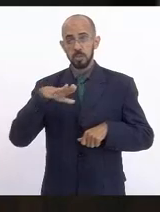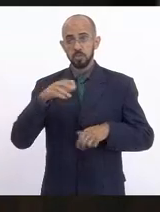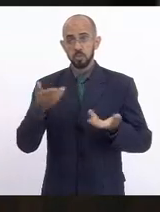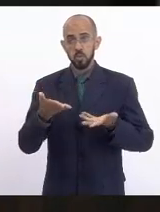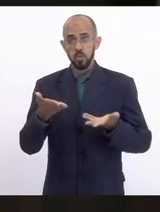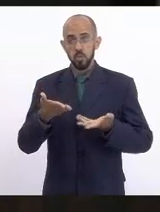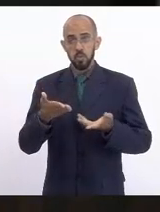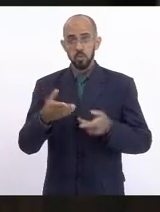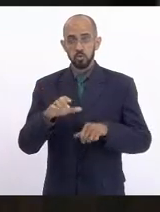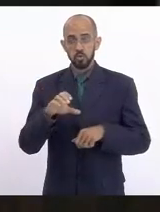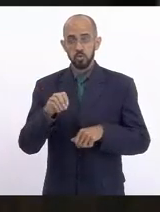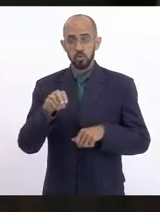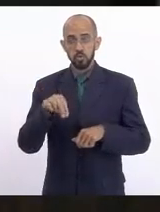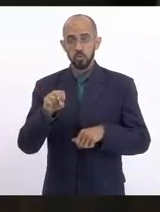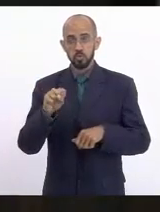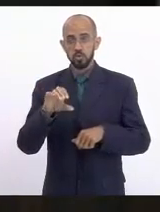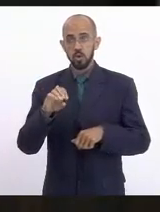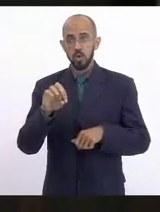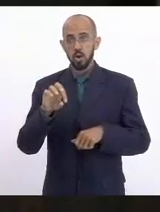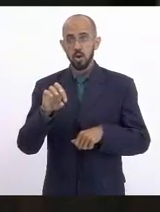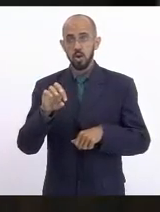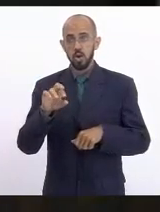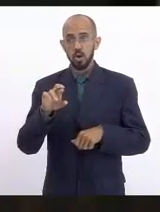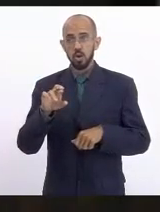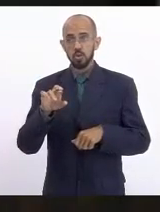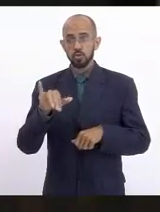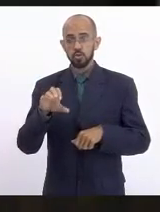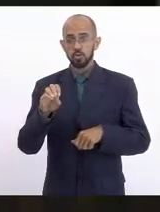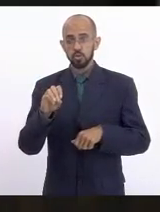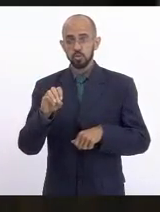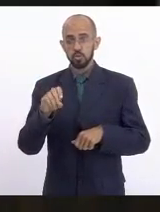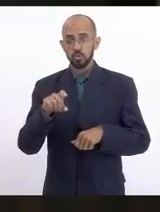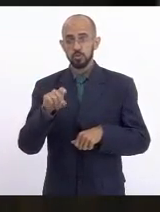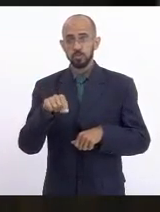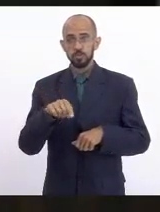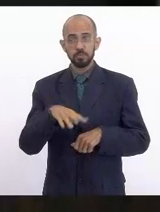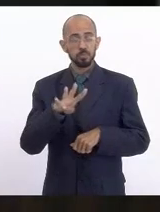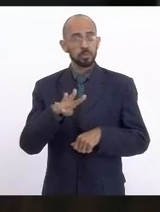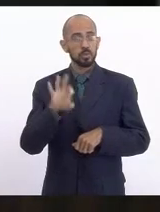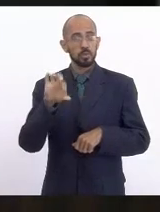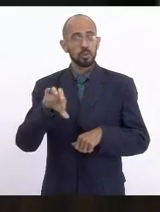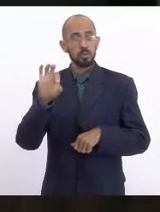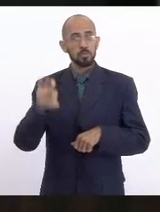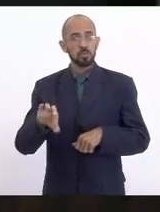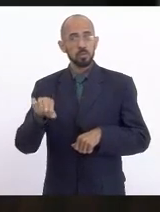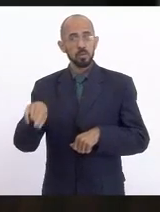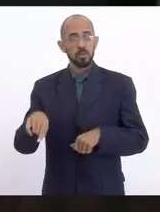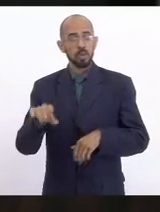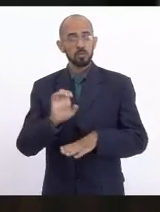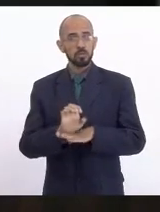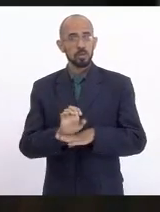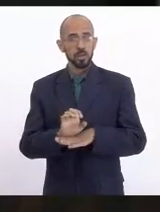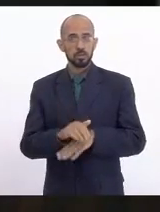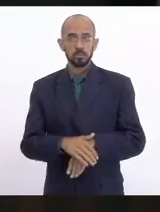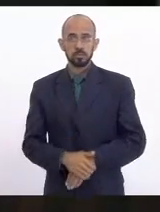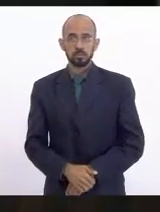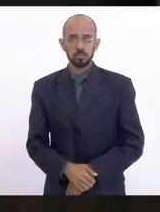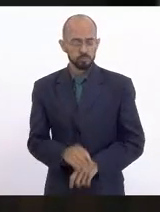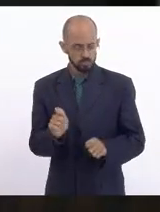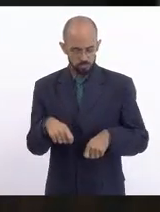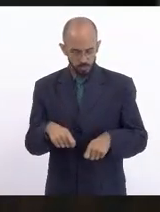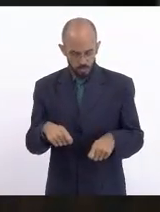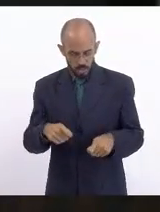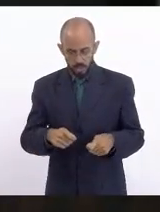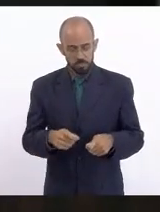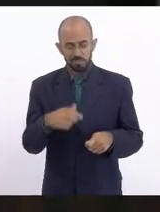consórcio que administra 51250 uma coisa é privado mais 49 pouco é é do Estado então não